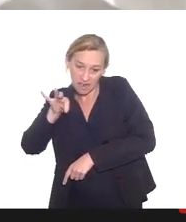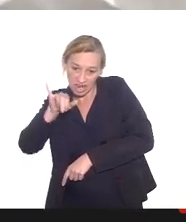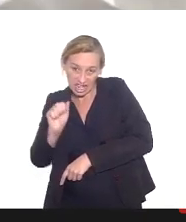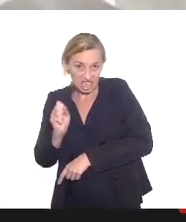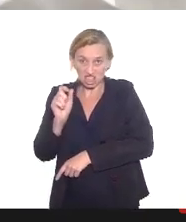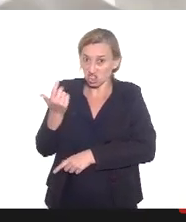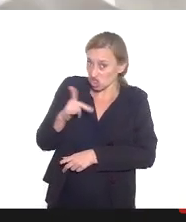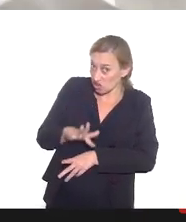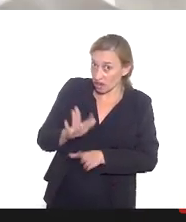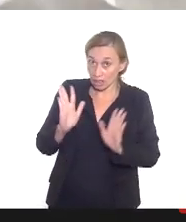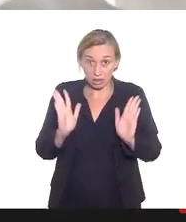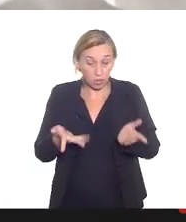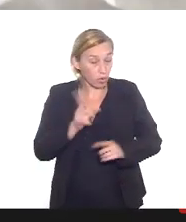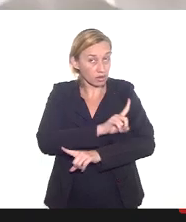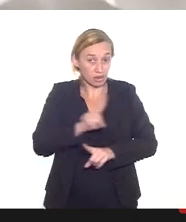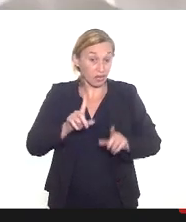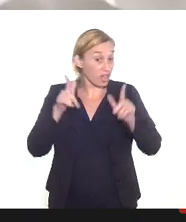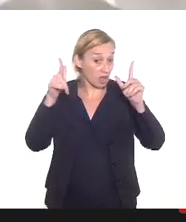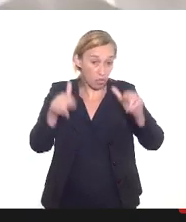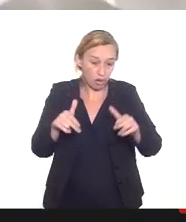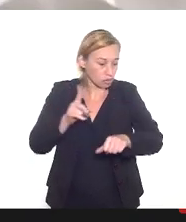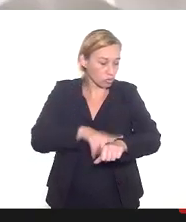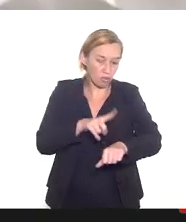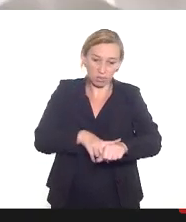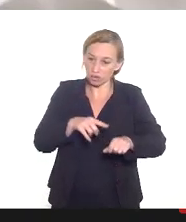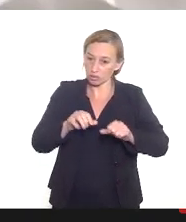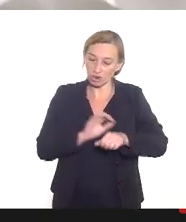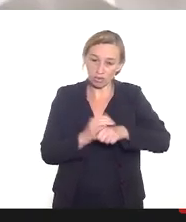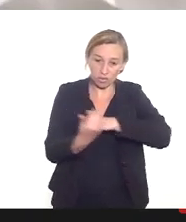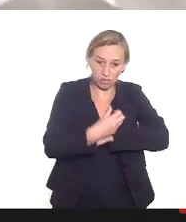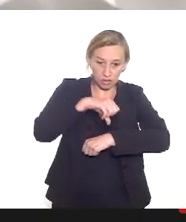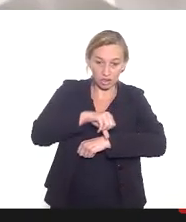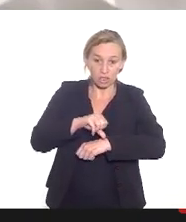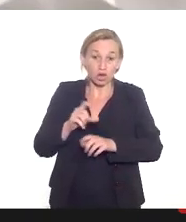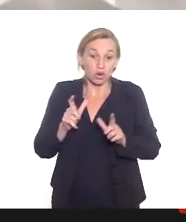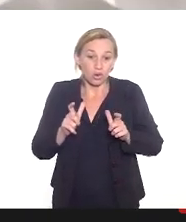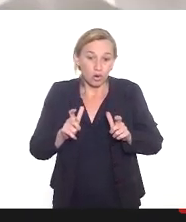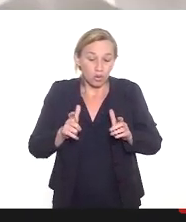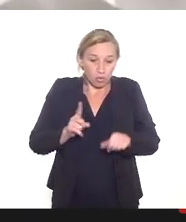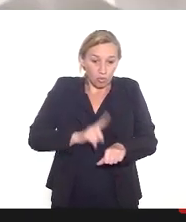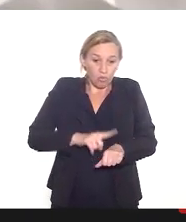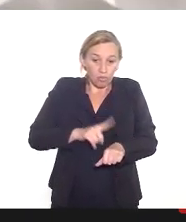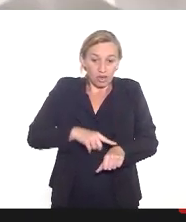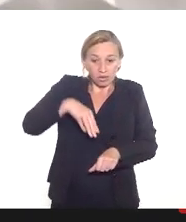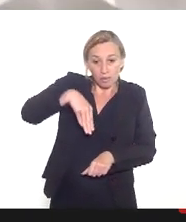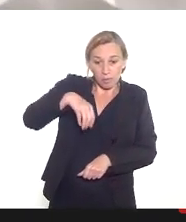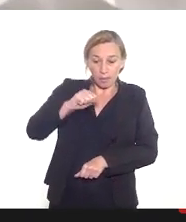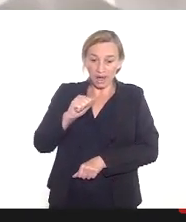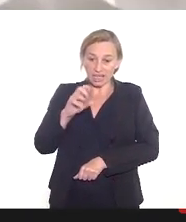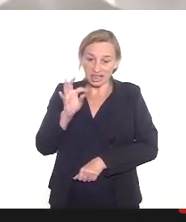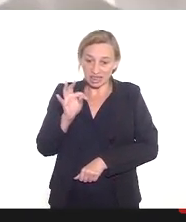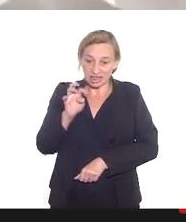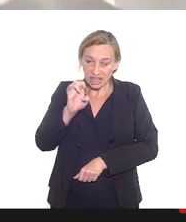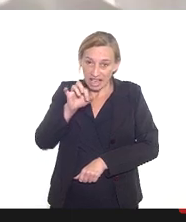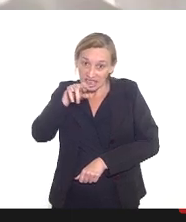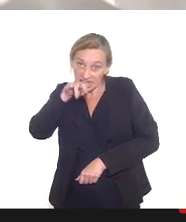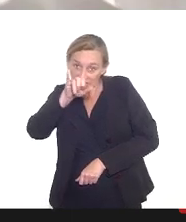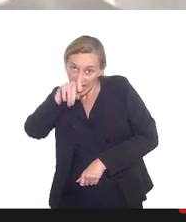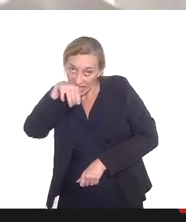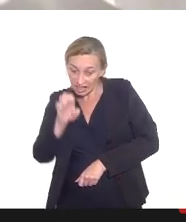diferente nesse momento da cor vir a maternidade que deveria ser um momento Sublime pago uma mulher